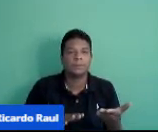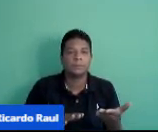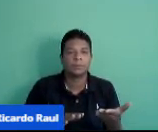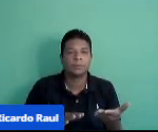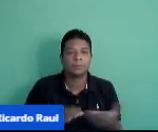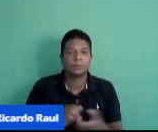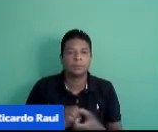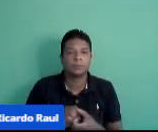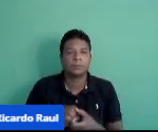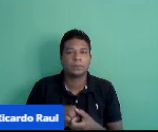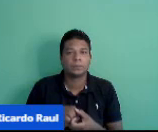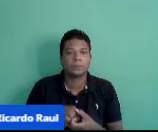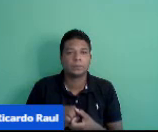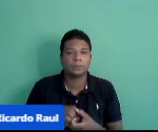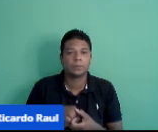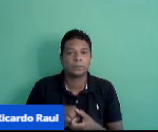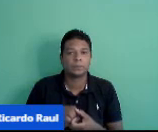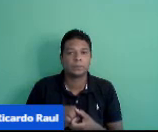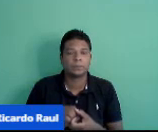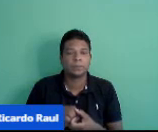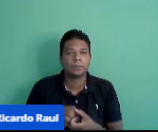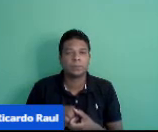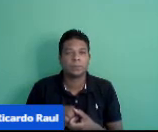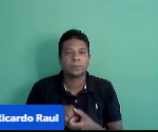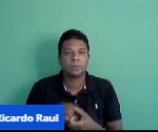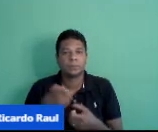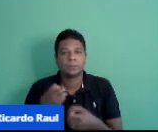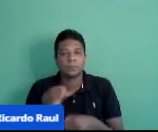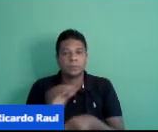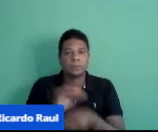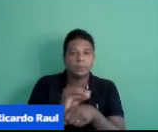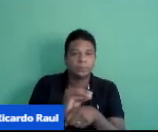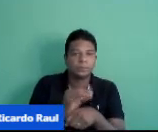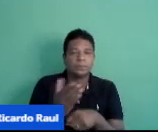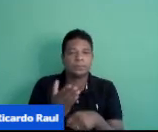foram colocados como se o ano passado nós tivéssemos,